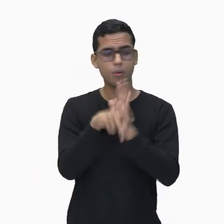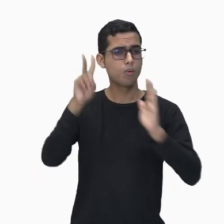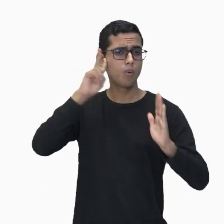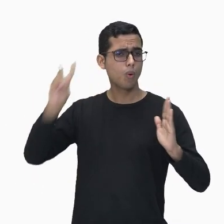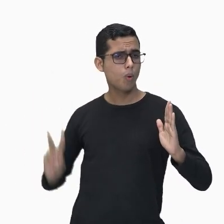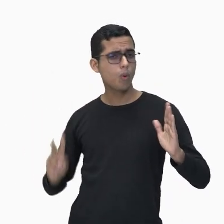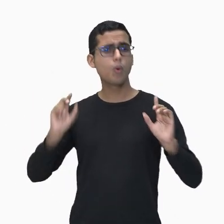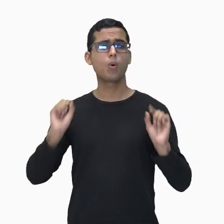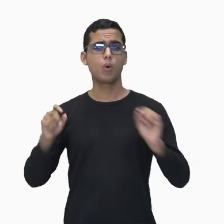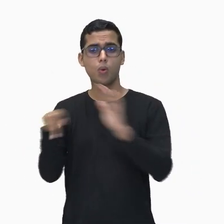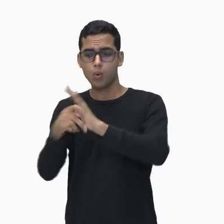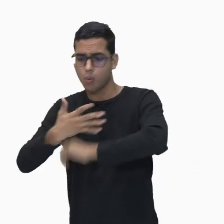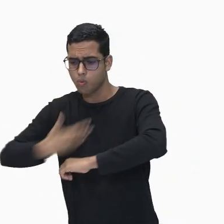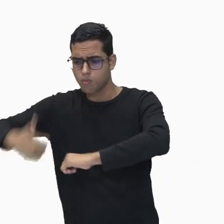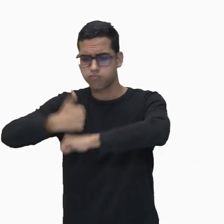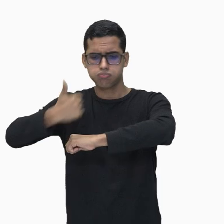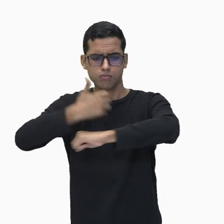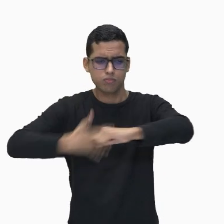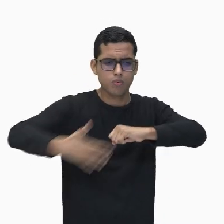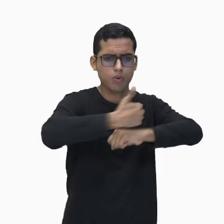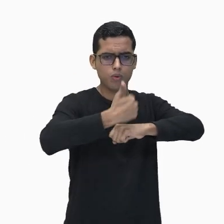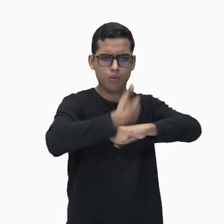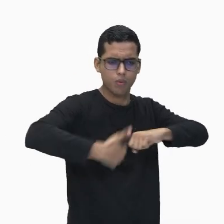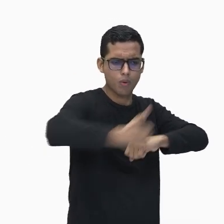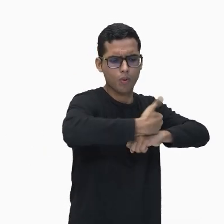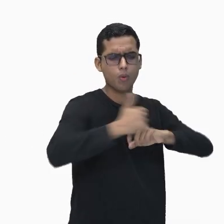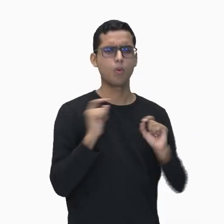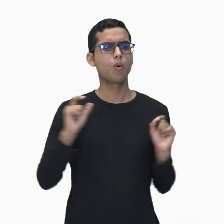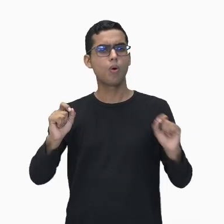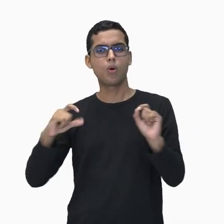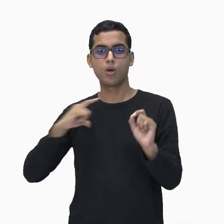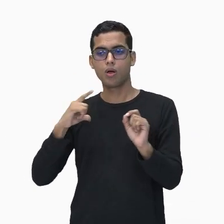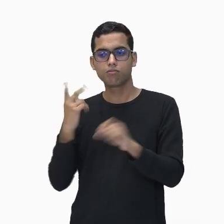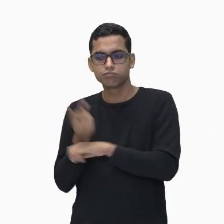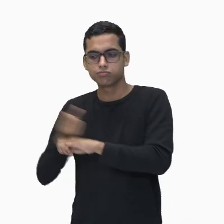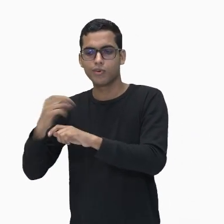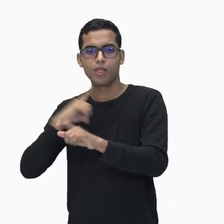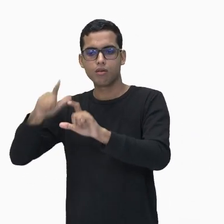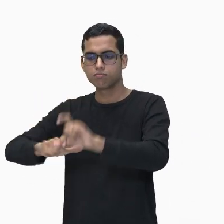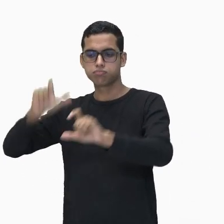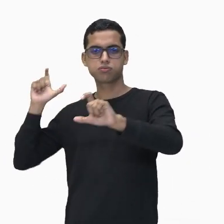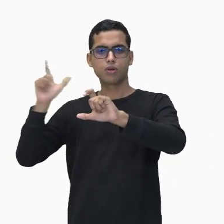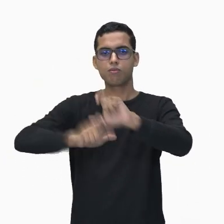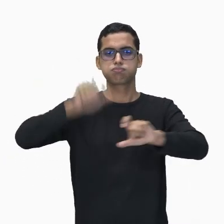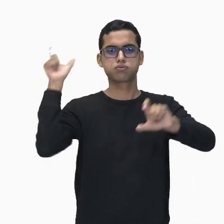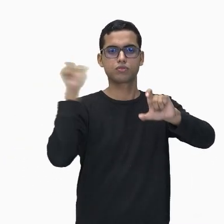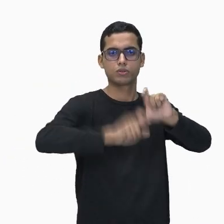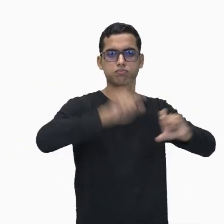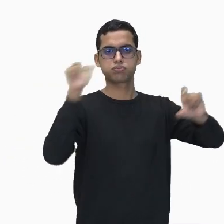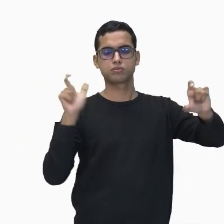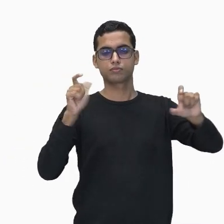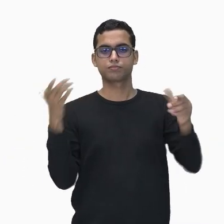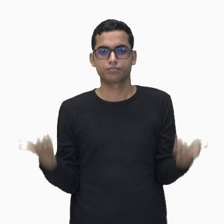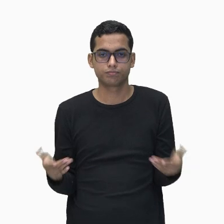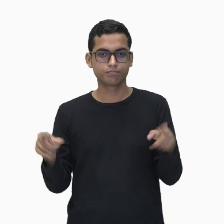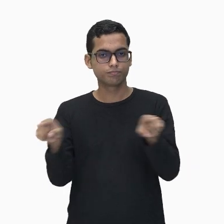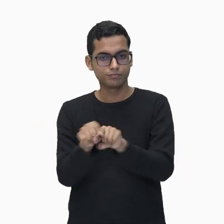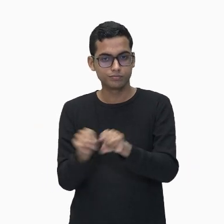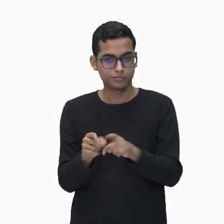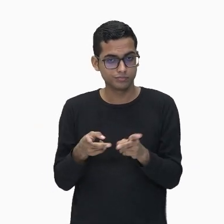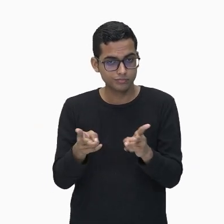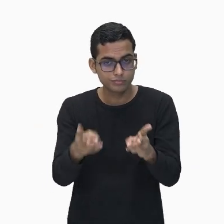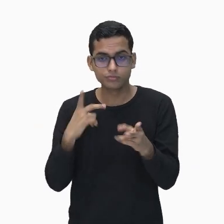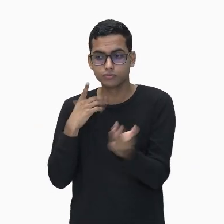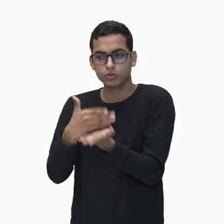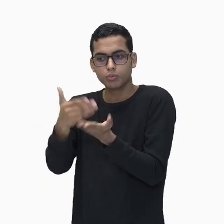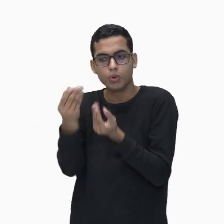essas colônias começaram a buscar a sua independência. E essa busca por independência muitas das vezes veio